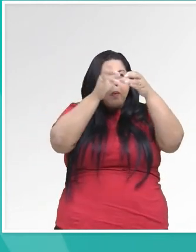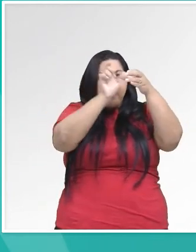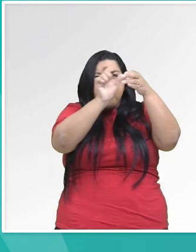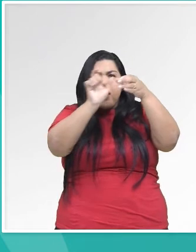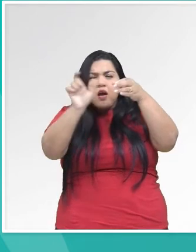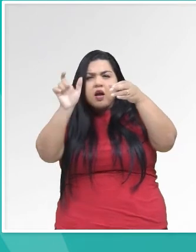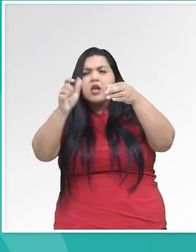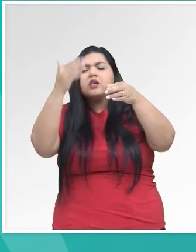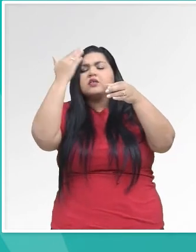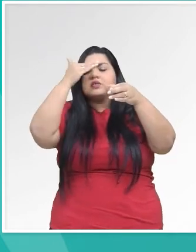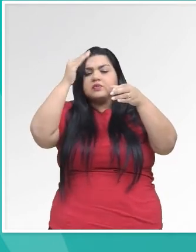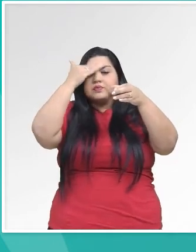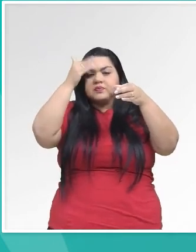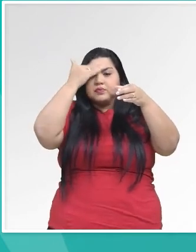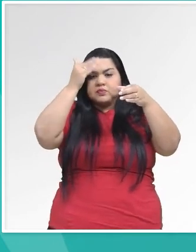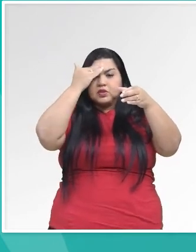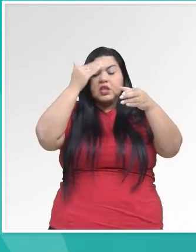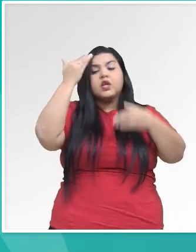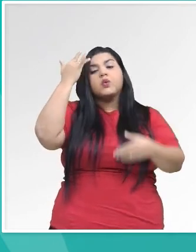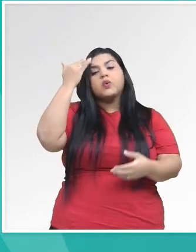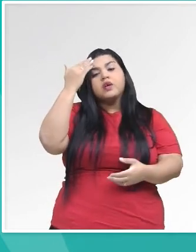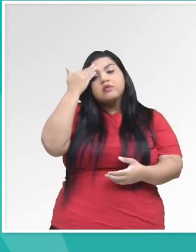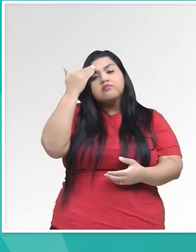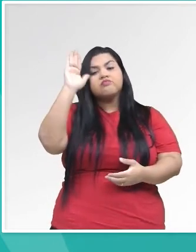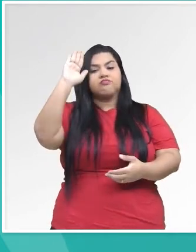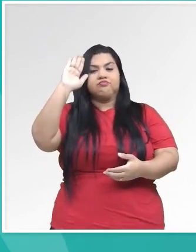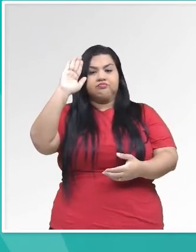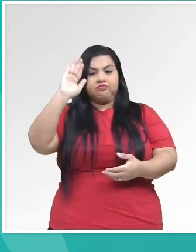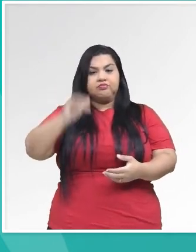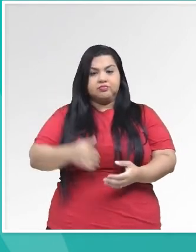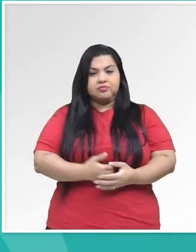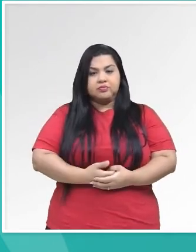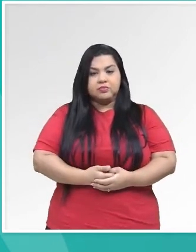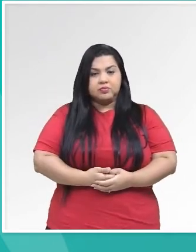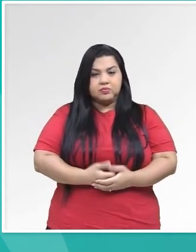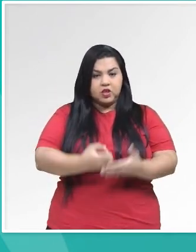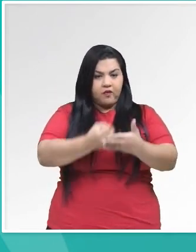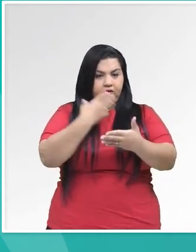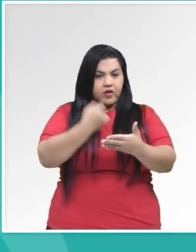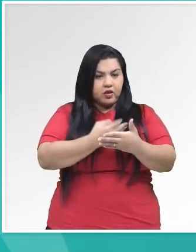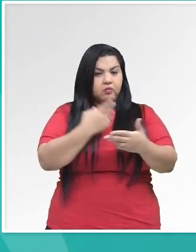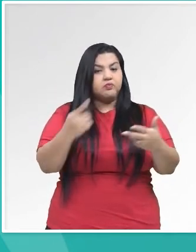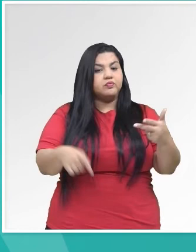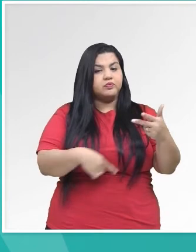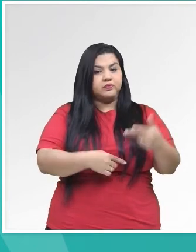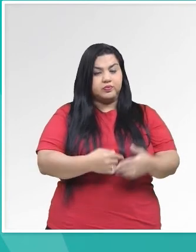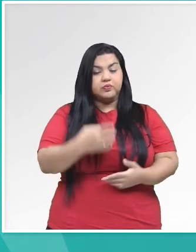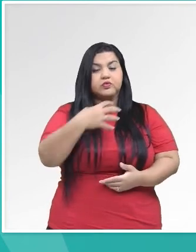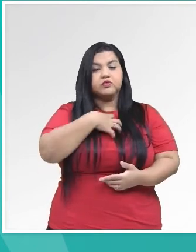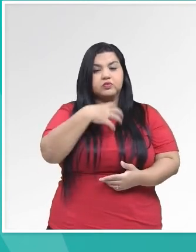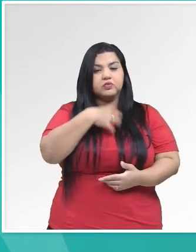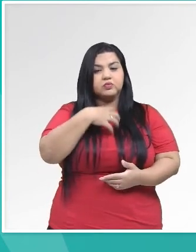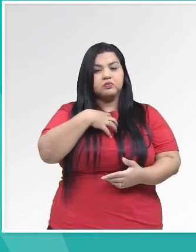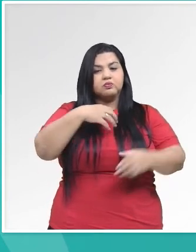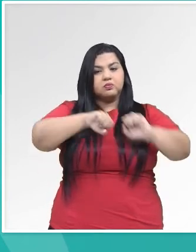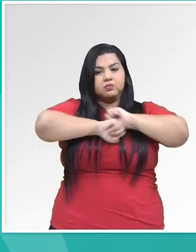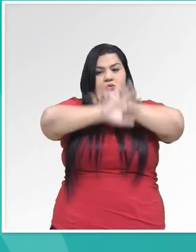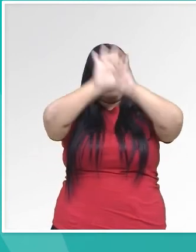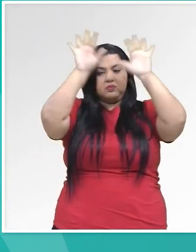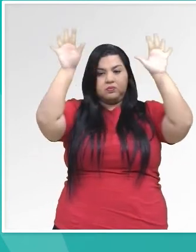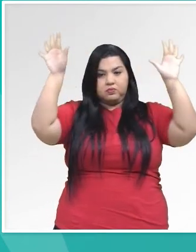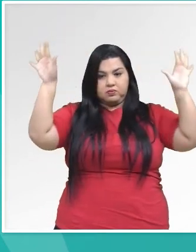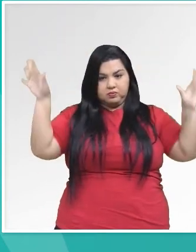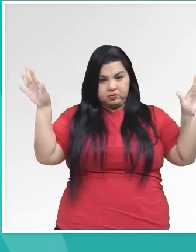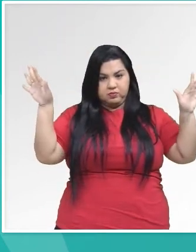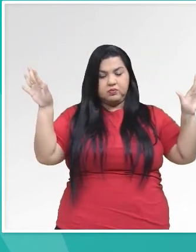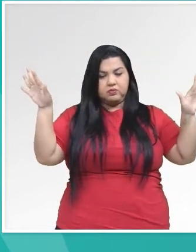você consegue compreender a ideia passada. Ele tem sentido real e claro, né? A